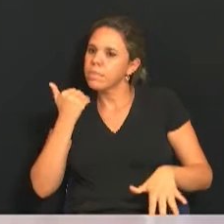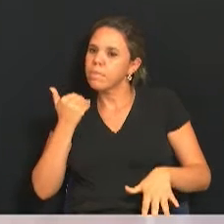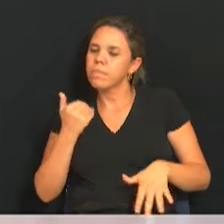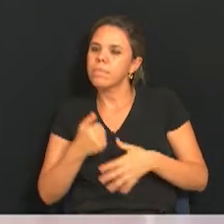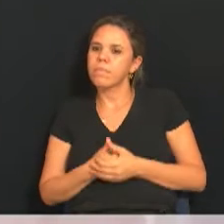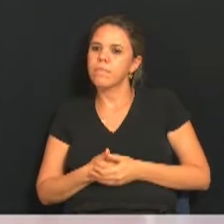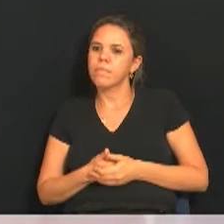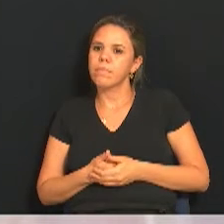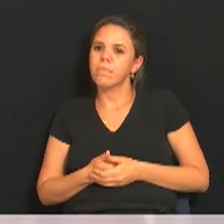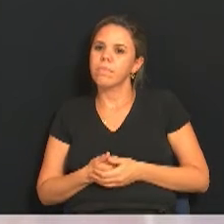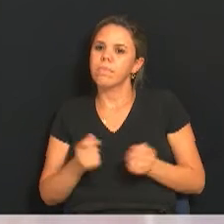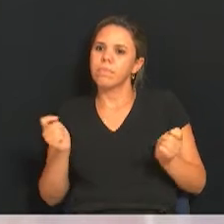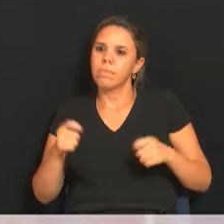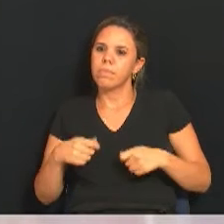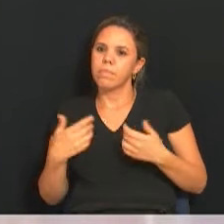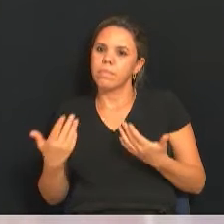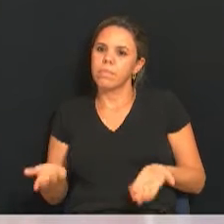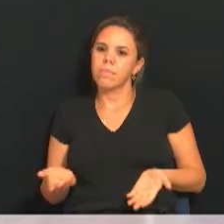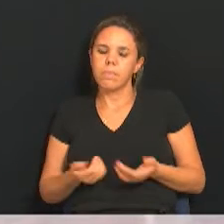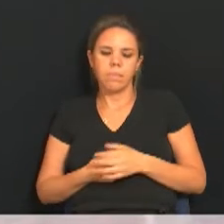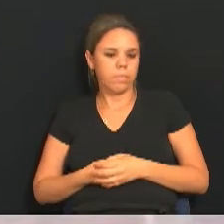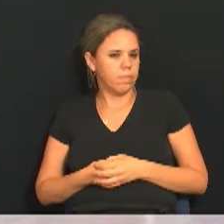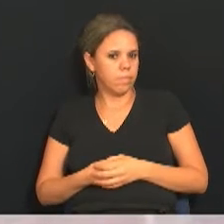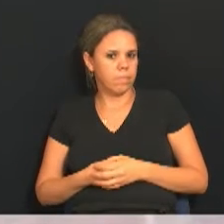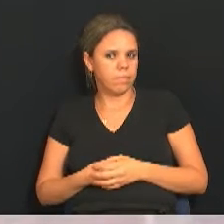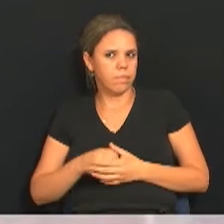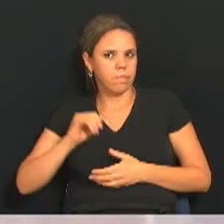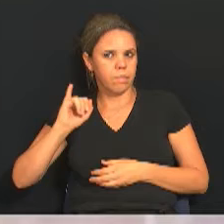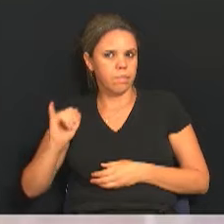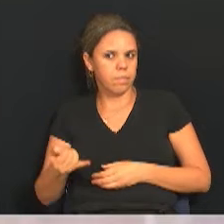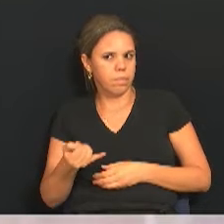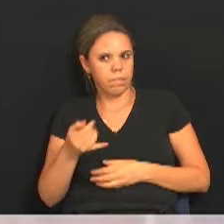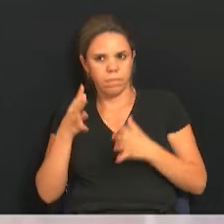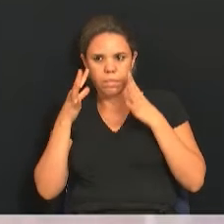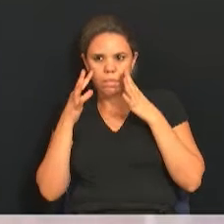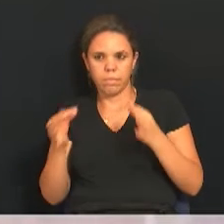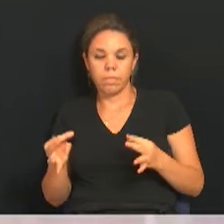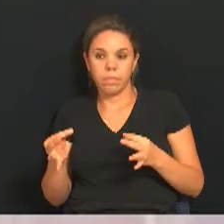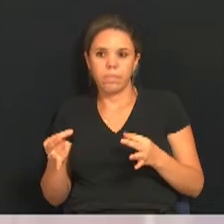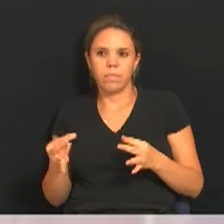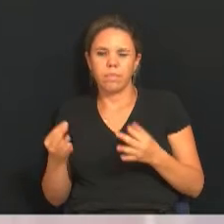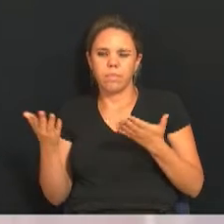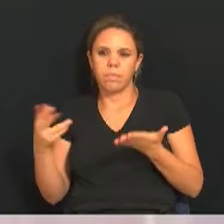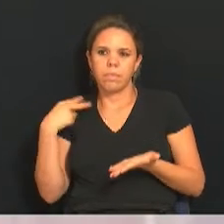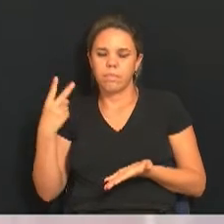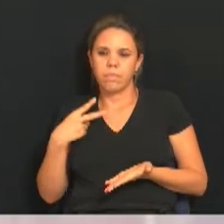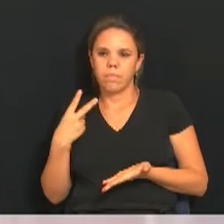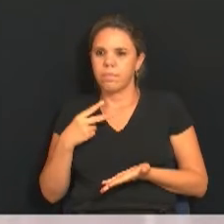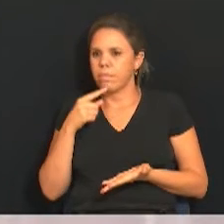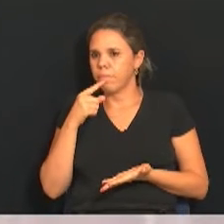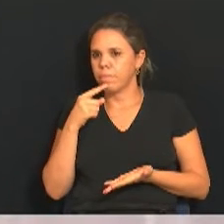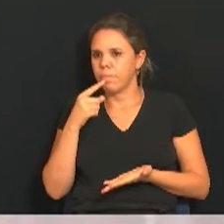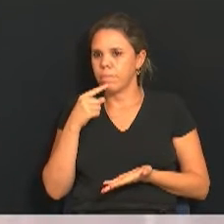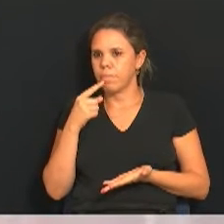nessas condições. E até aproveitando a observação do vereador Magorga,